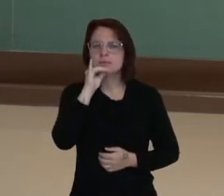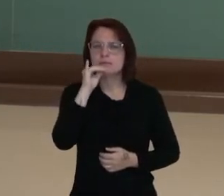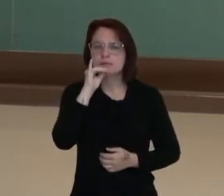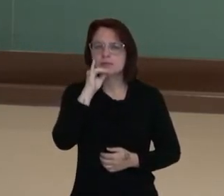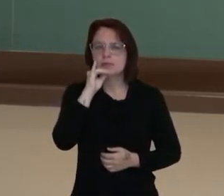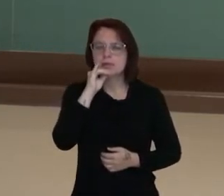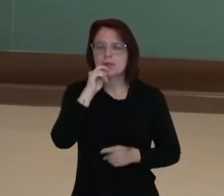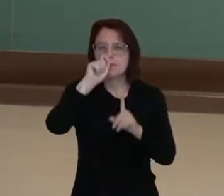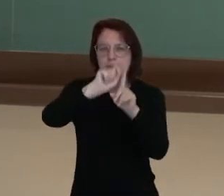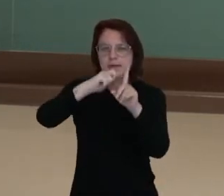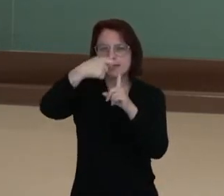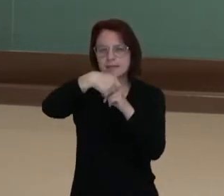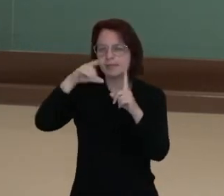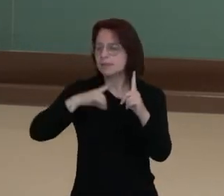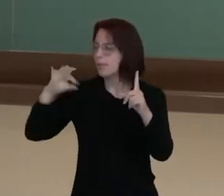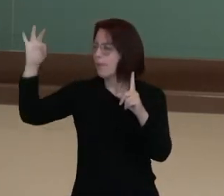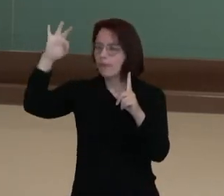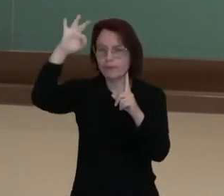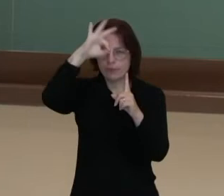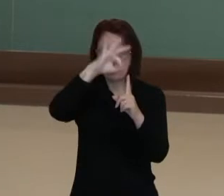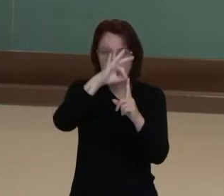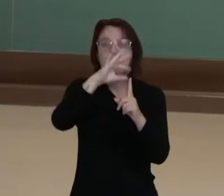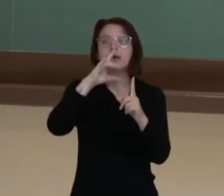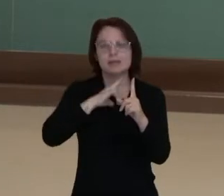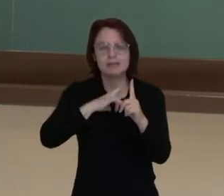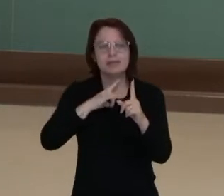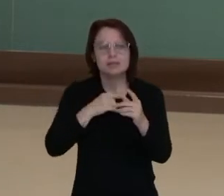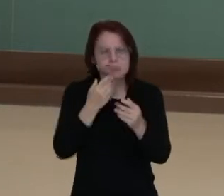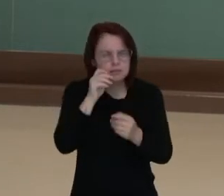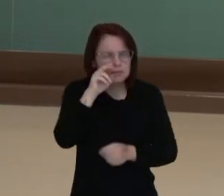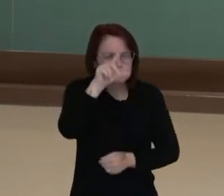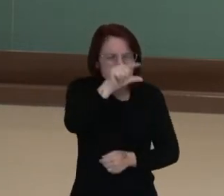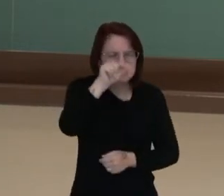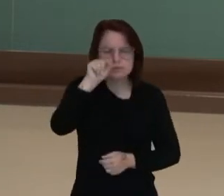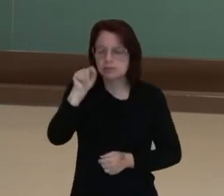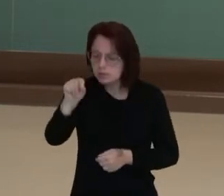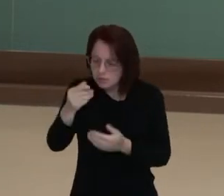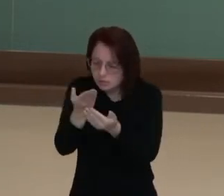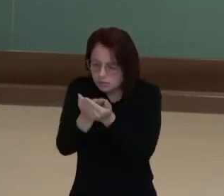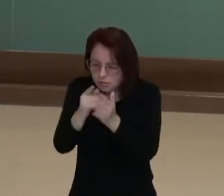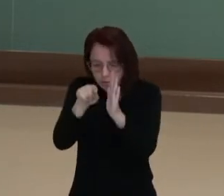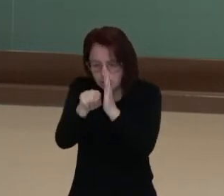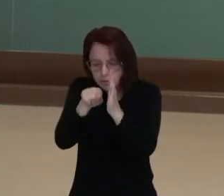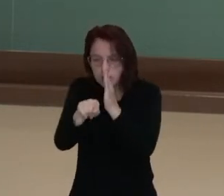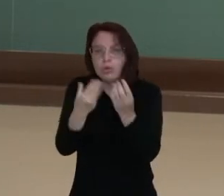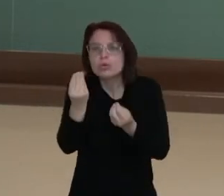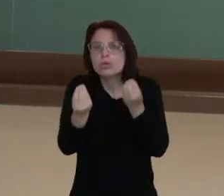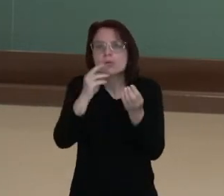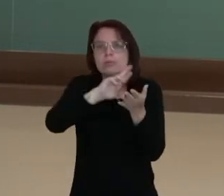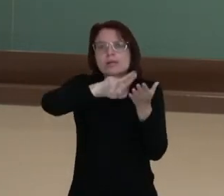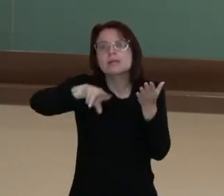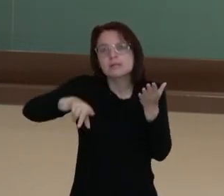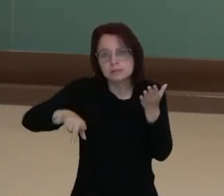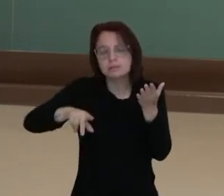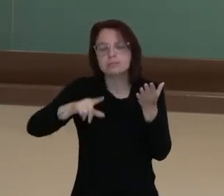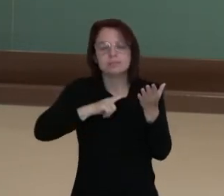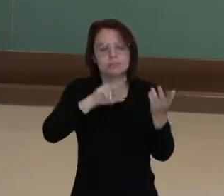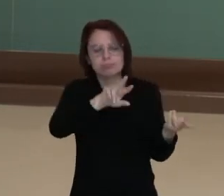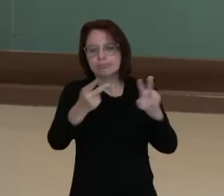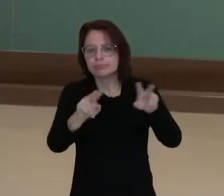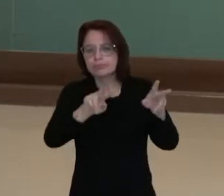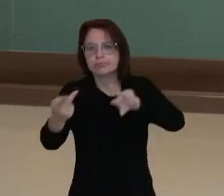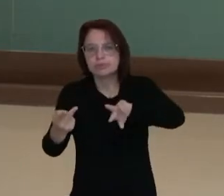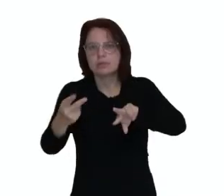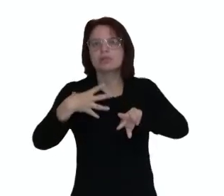um mosquitinho? Então, ele estudava aquela e como que as características eram passadas de geração